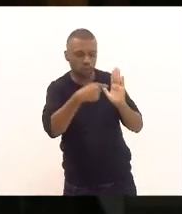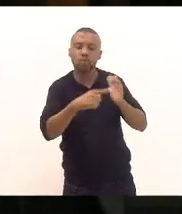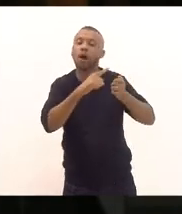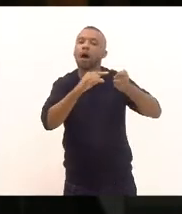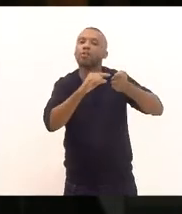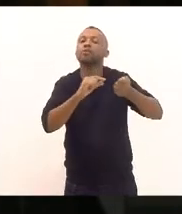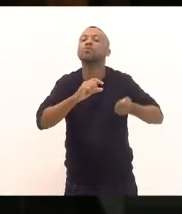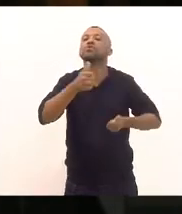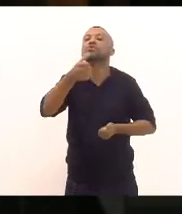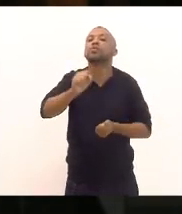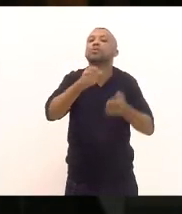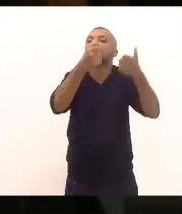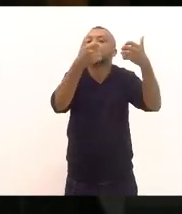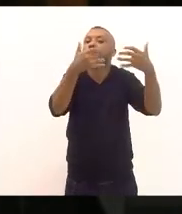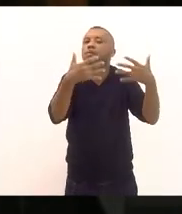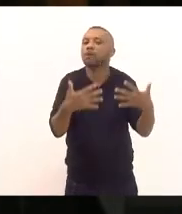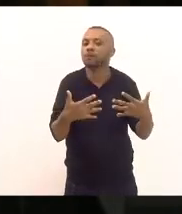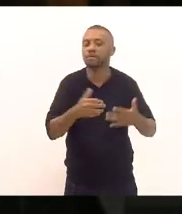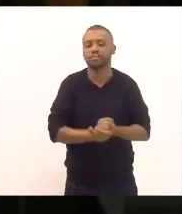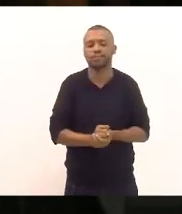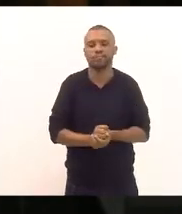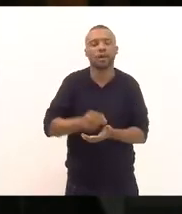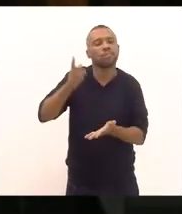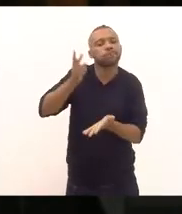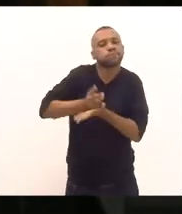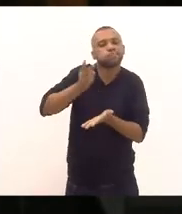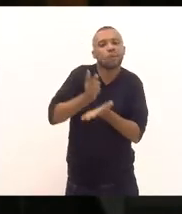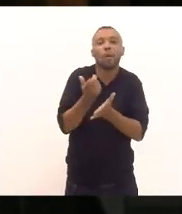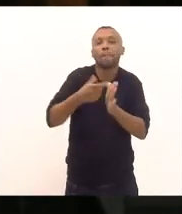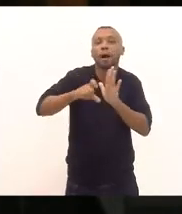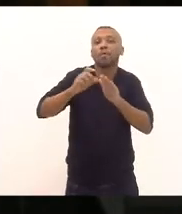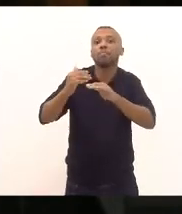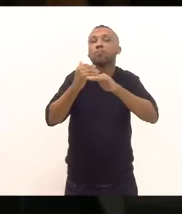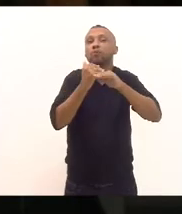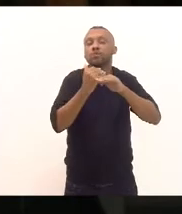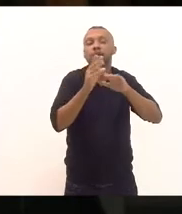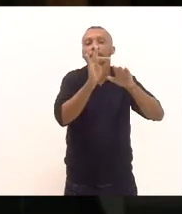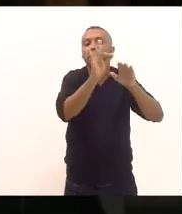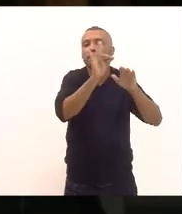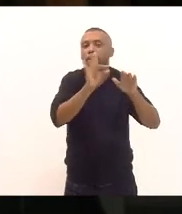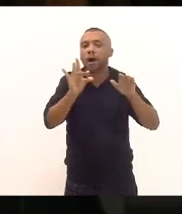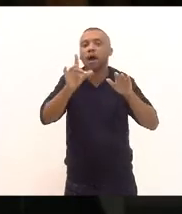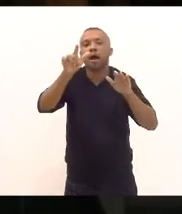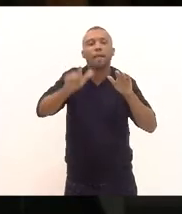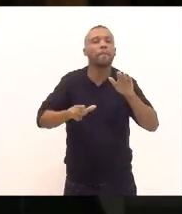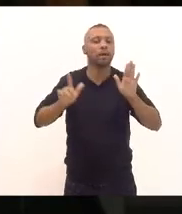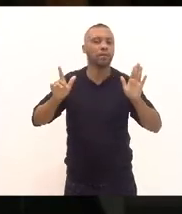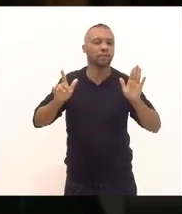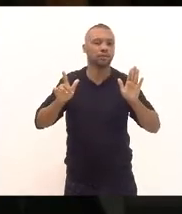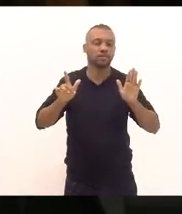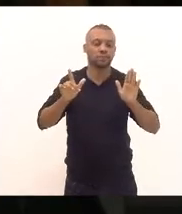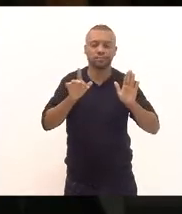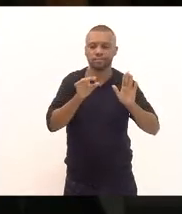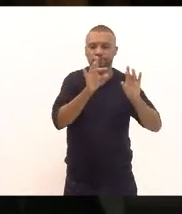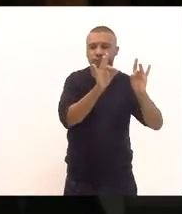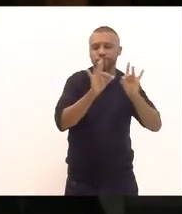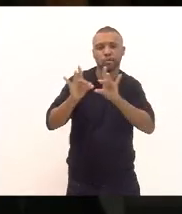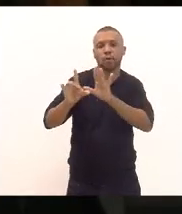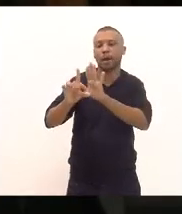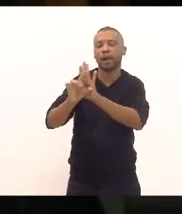18 é o mesmo parágrafo e o que ele repete e leva também para Lei kandir